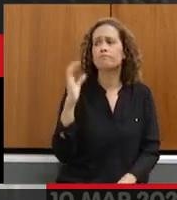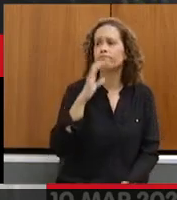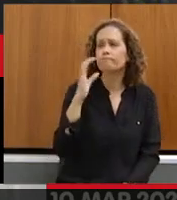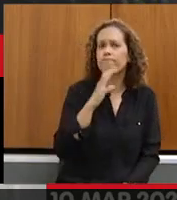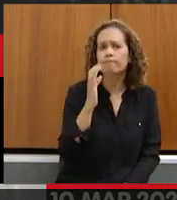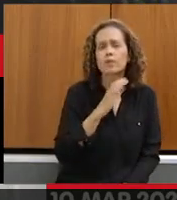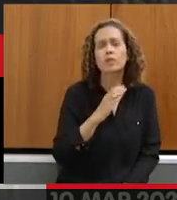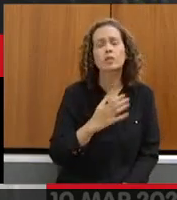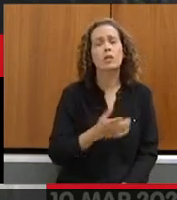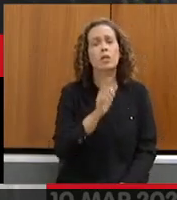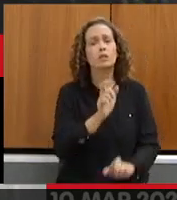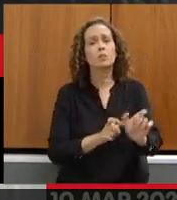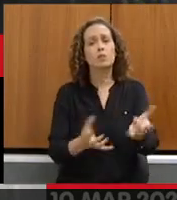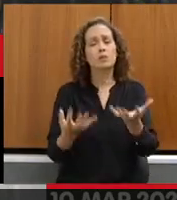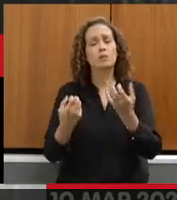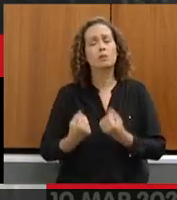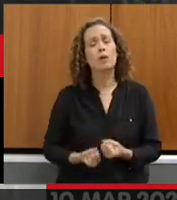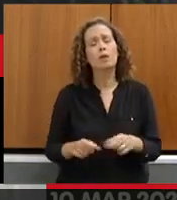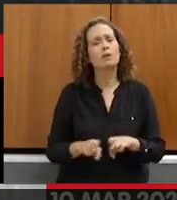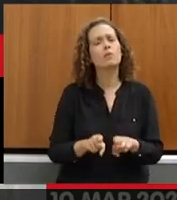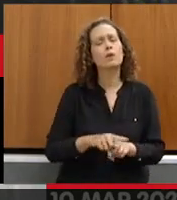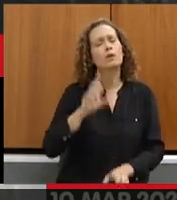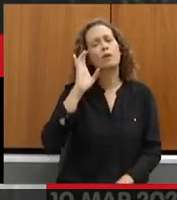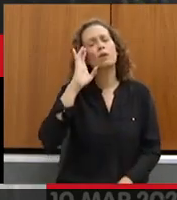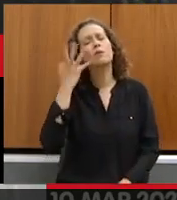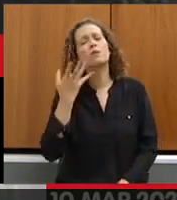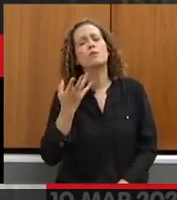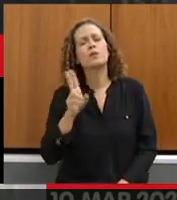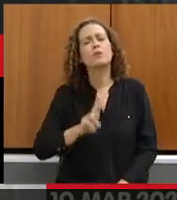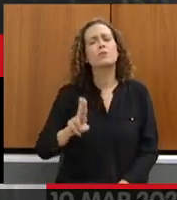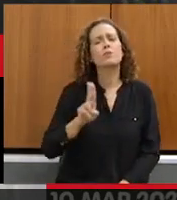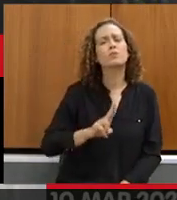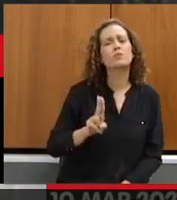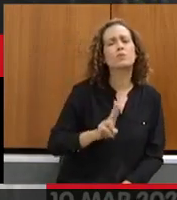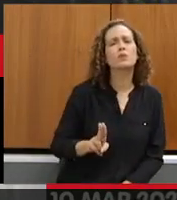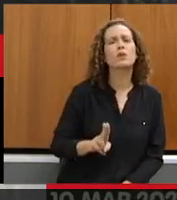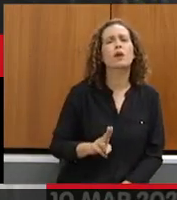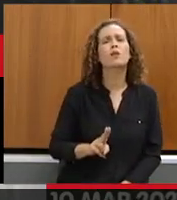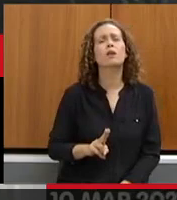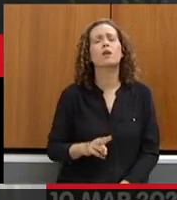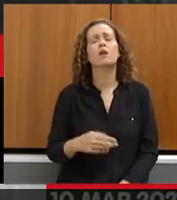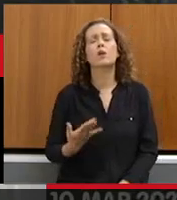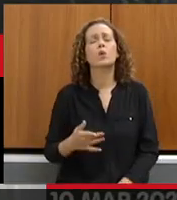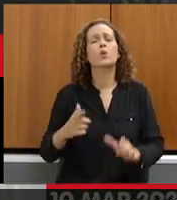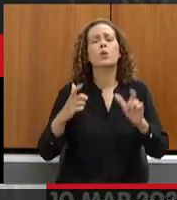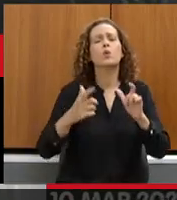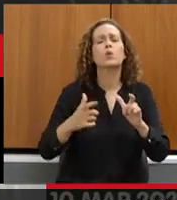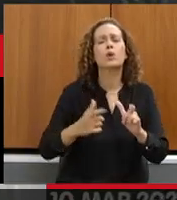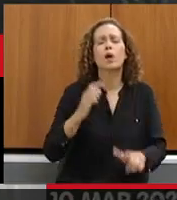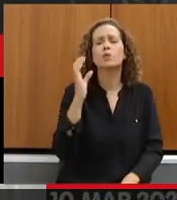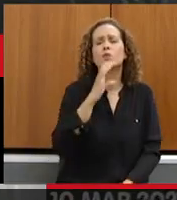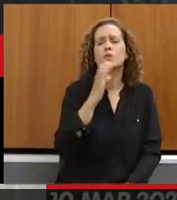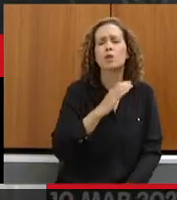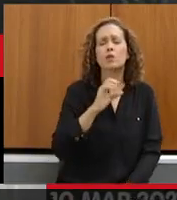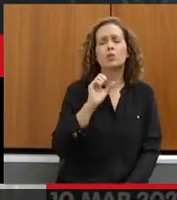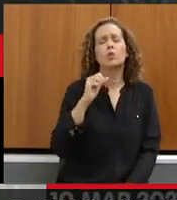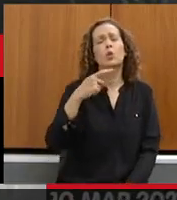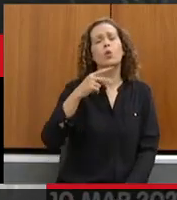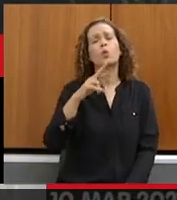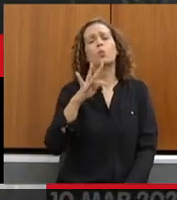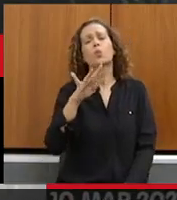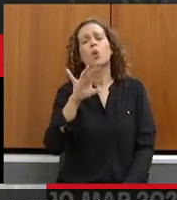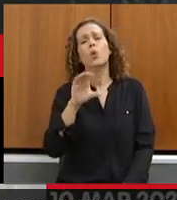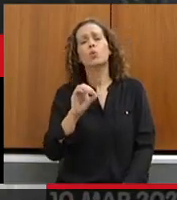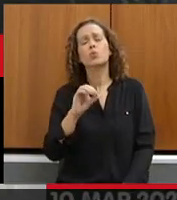é definir qual que vai ser a utilização do pronto-socorro aquela aquela unidade mas sem essa definição